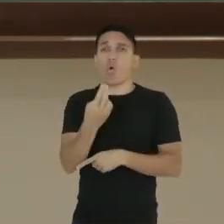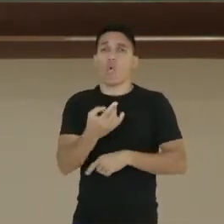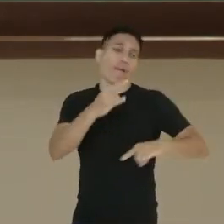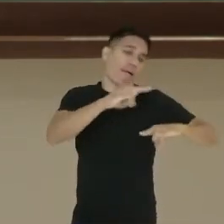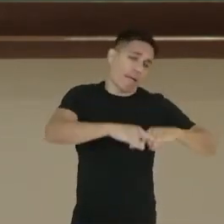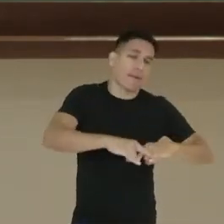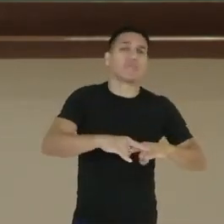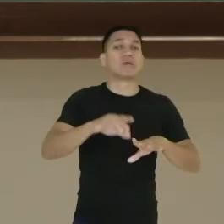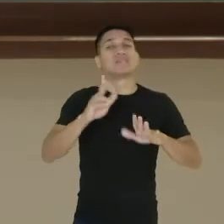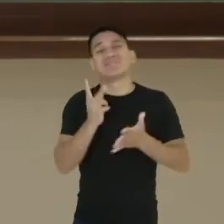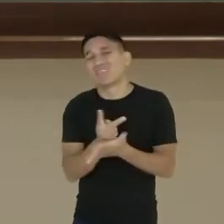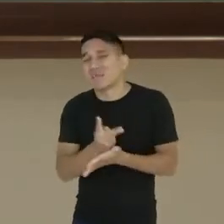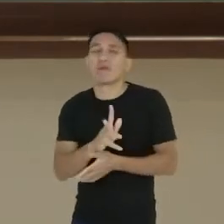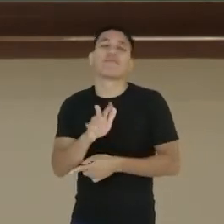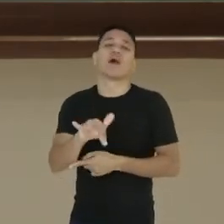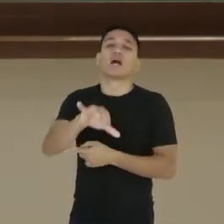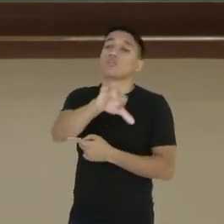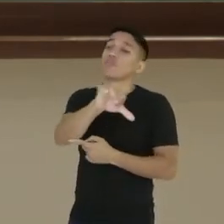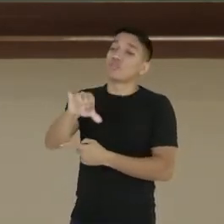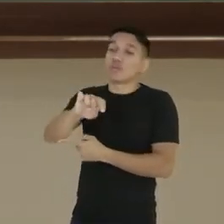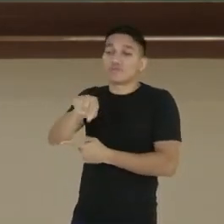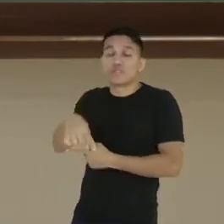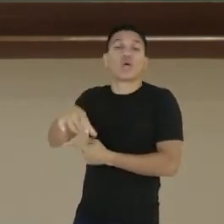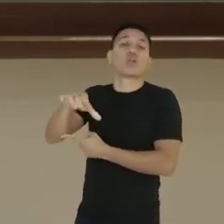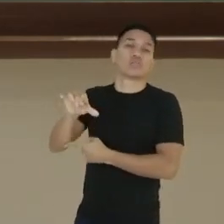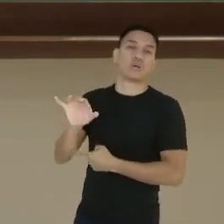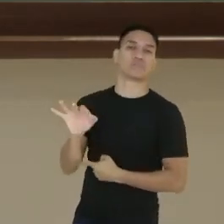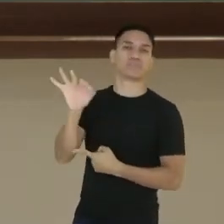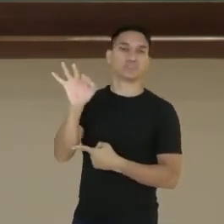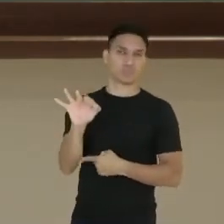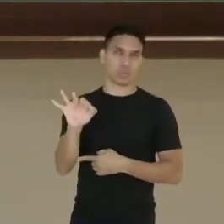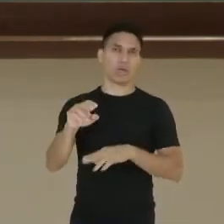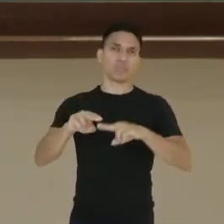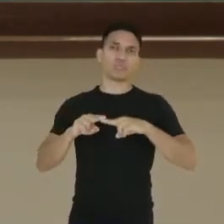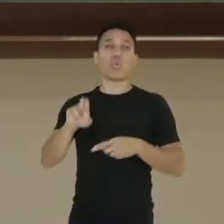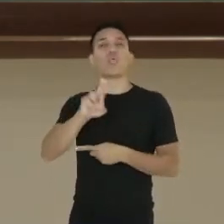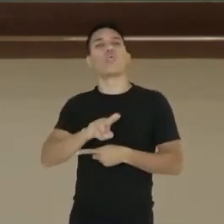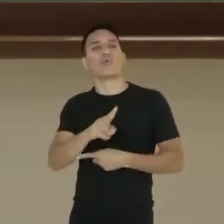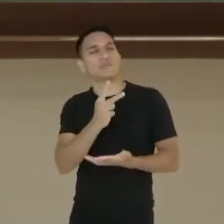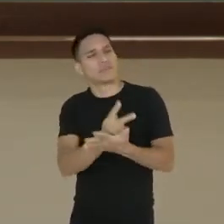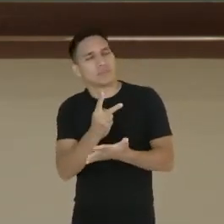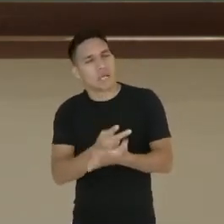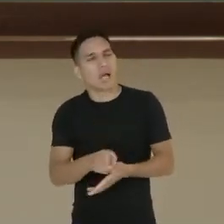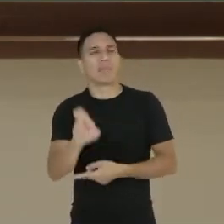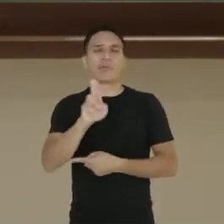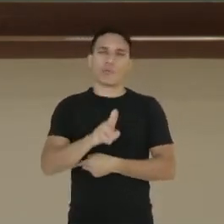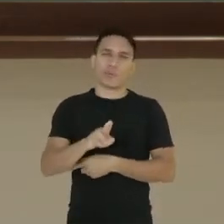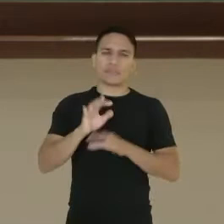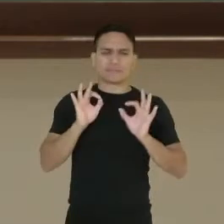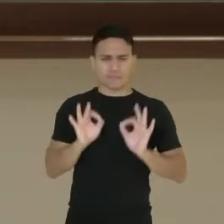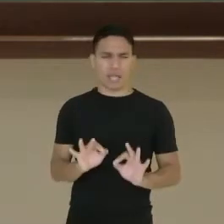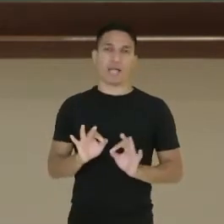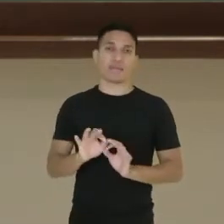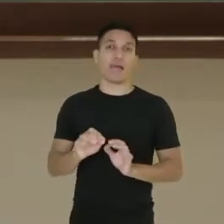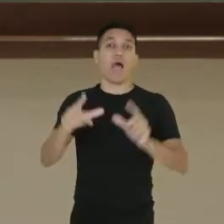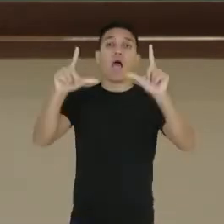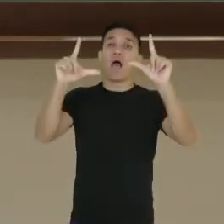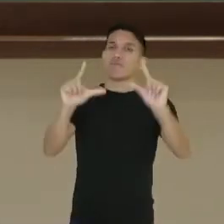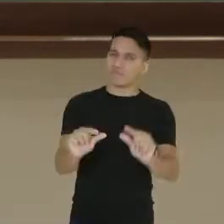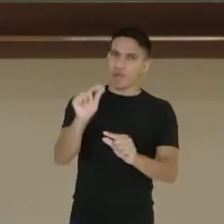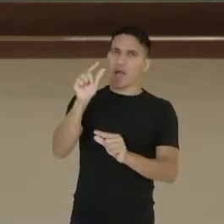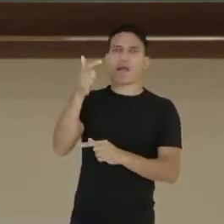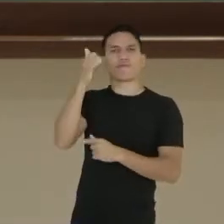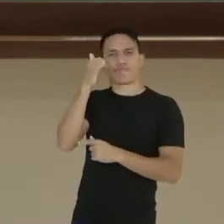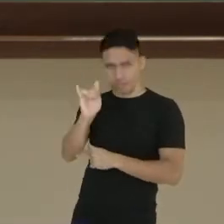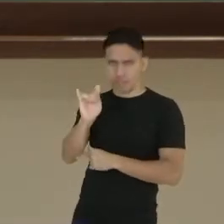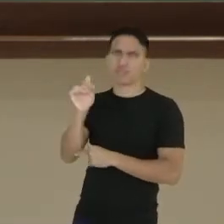ser 99,9%. Então, fazendo o uso direitinho, reduz drasticamente a possibilidade, mas